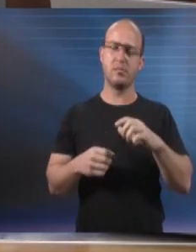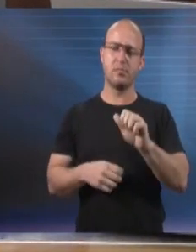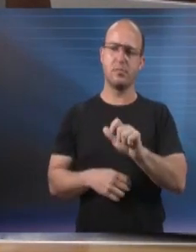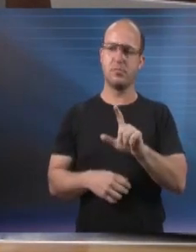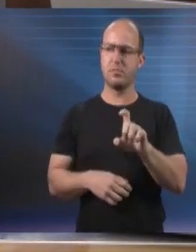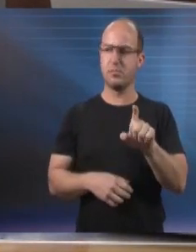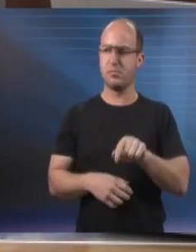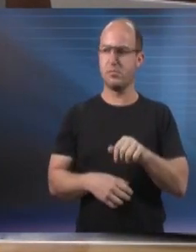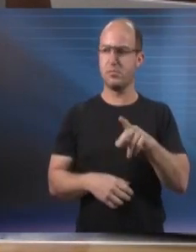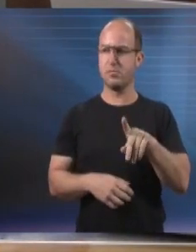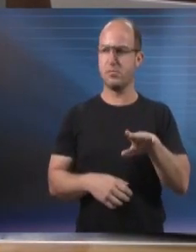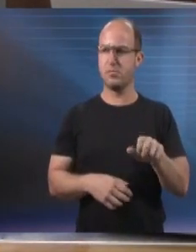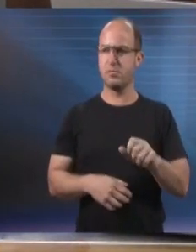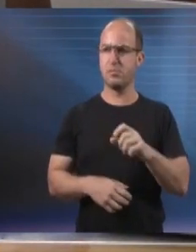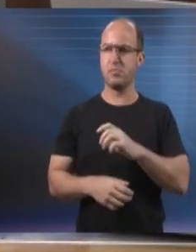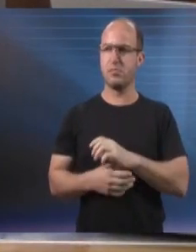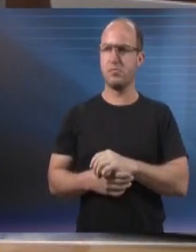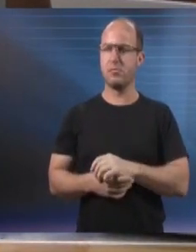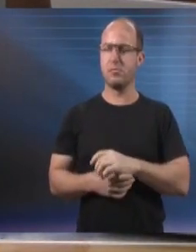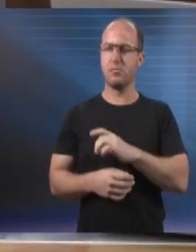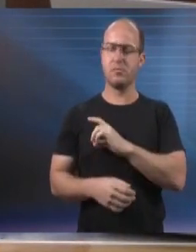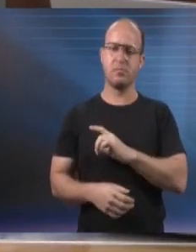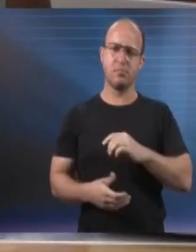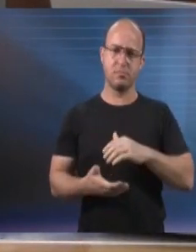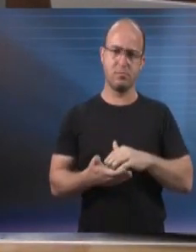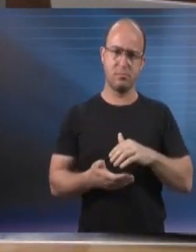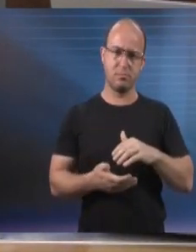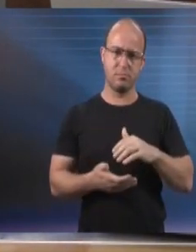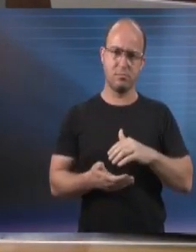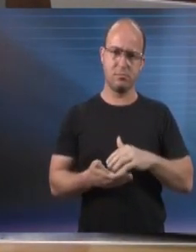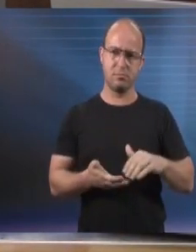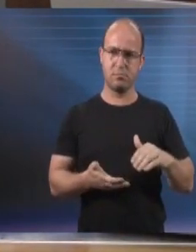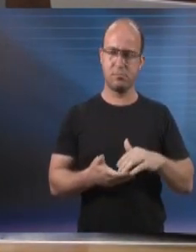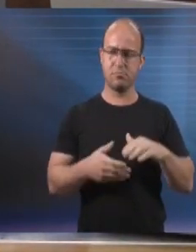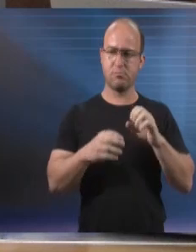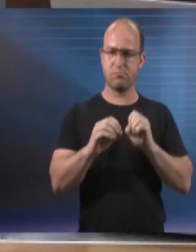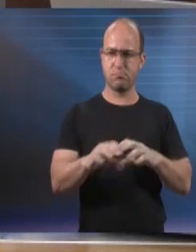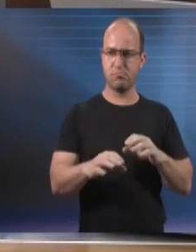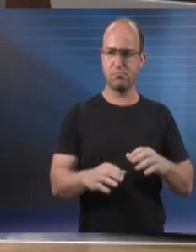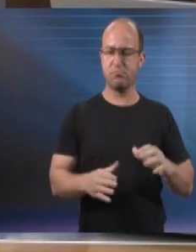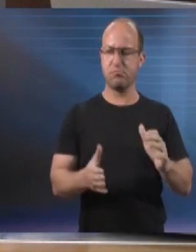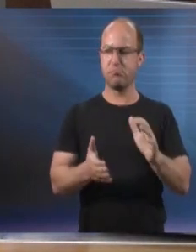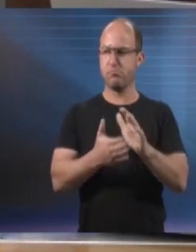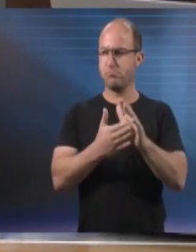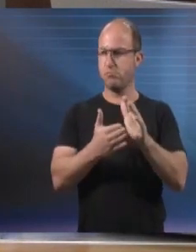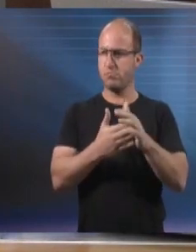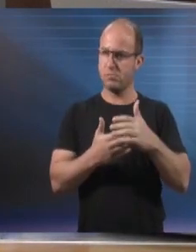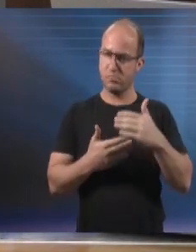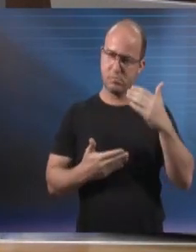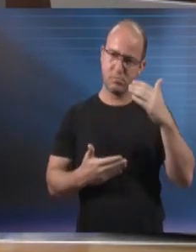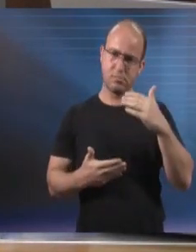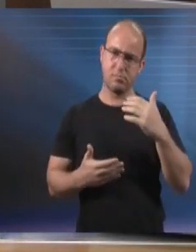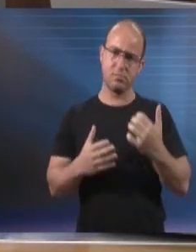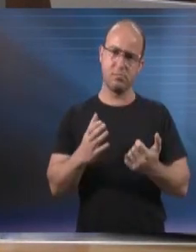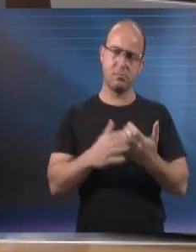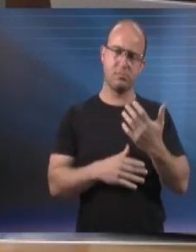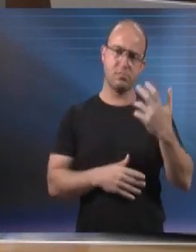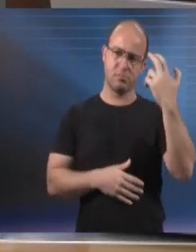Ofício: Secretaria de Estado de Educação, da Cultura, do Esporte e do Lazer. Voto de louvor pela criação da Secretaria de